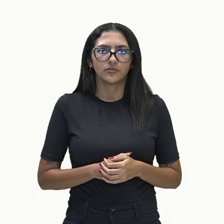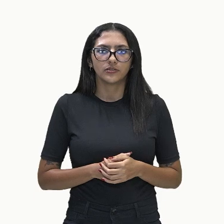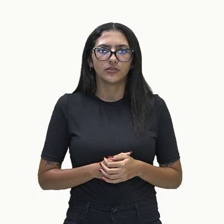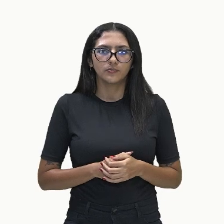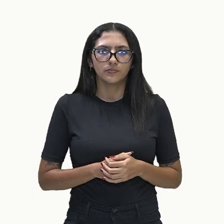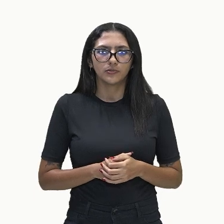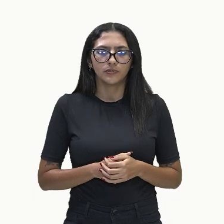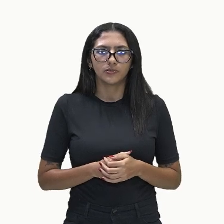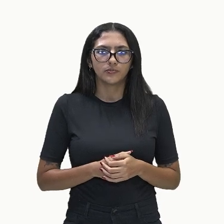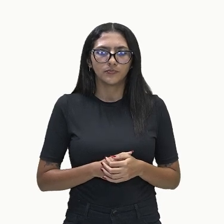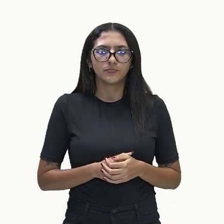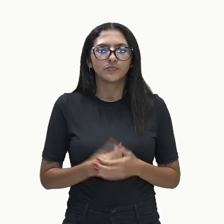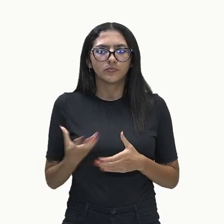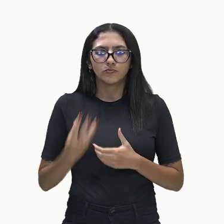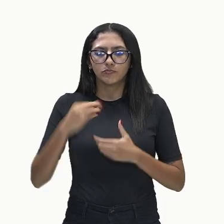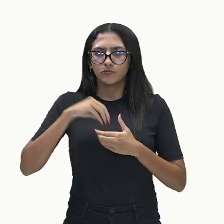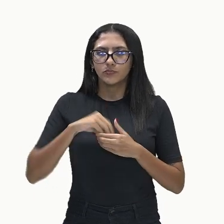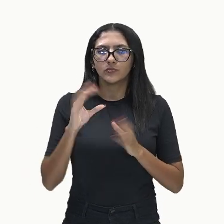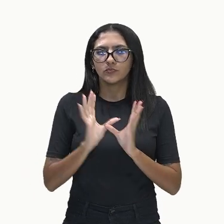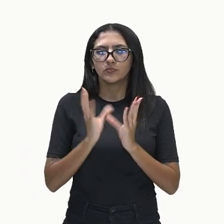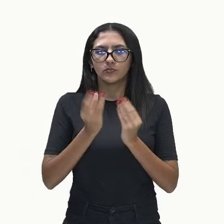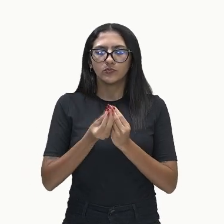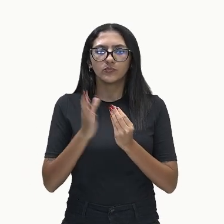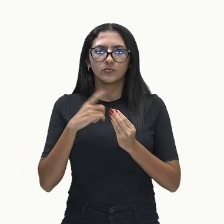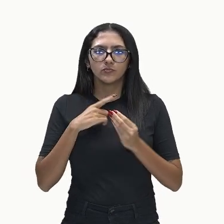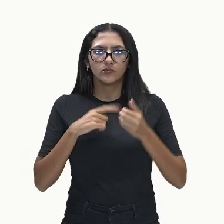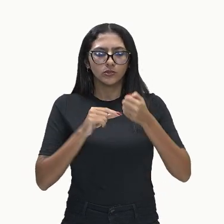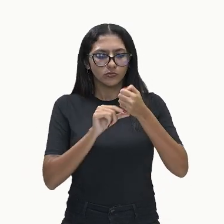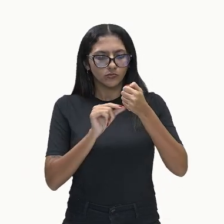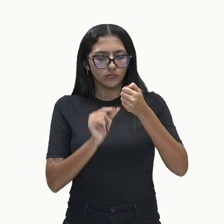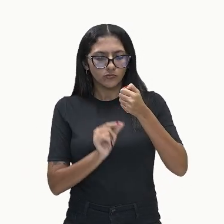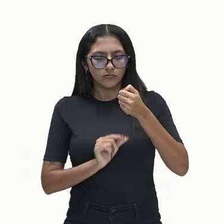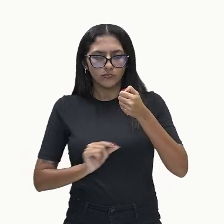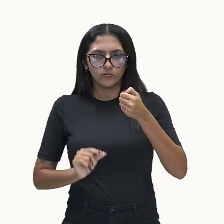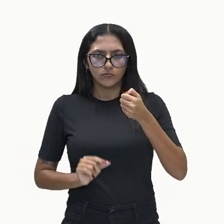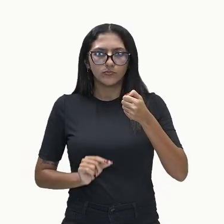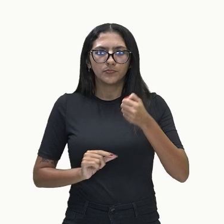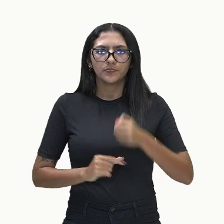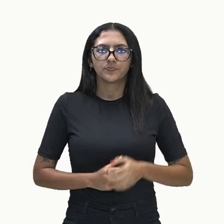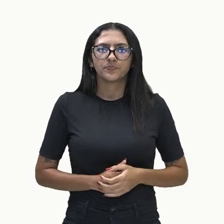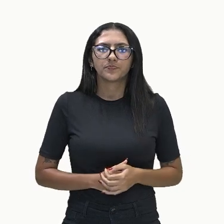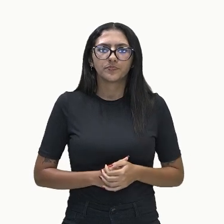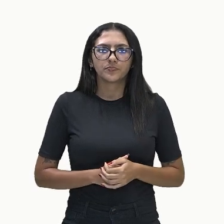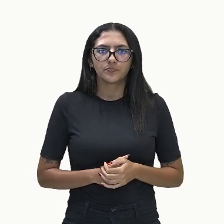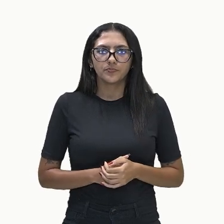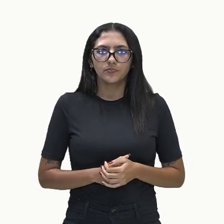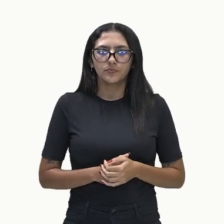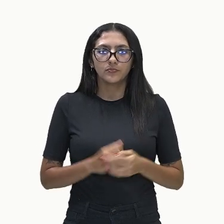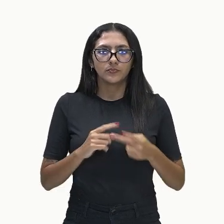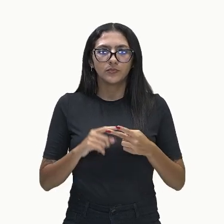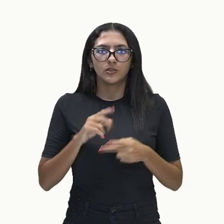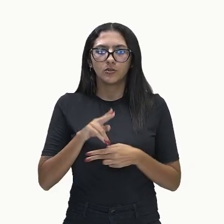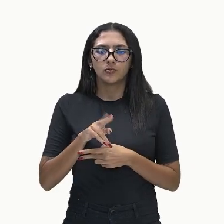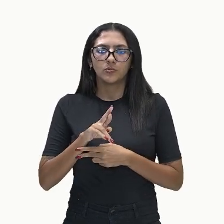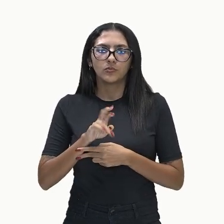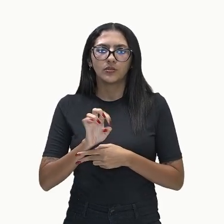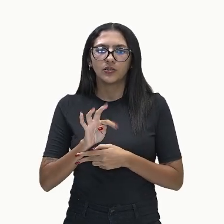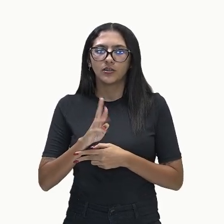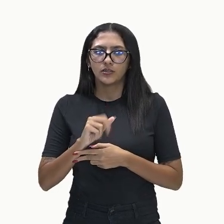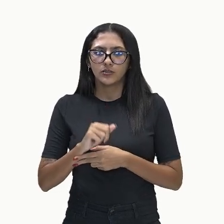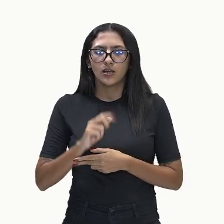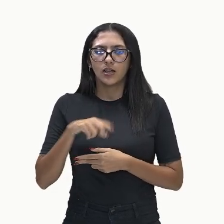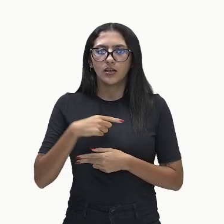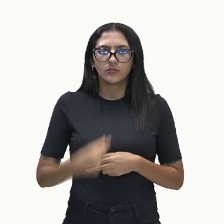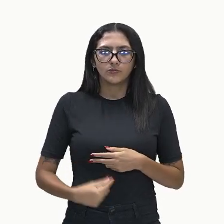a urina que foi produzida pelo rim. E a uretra é a responsável por